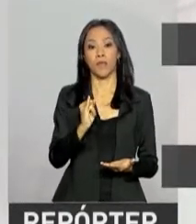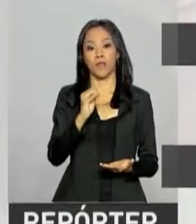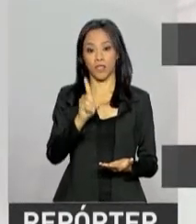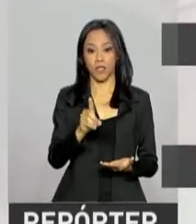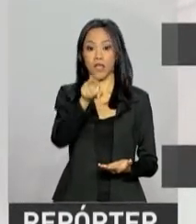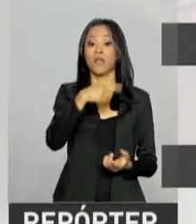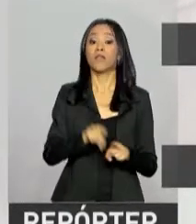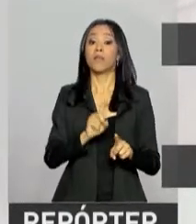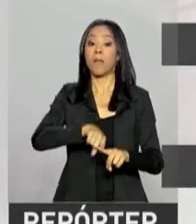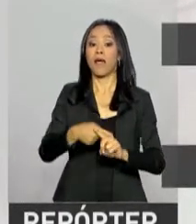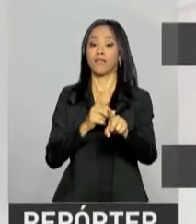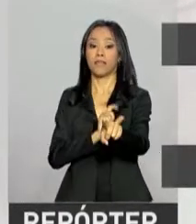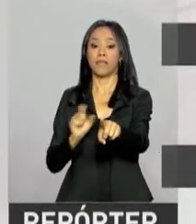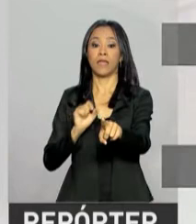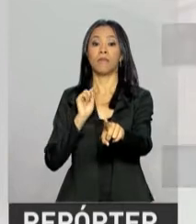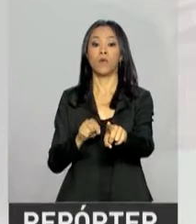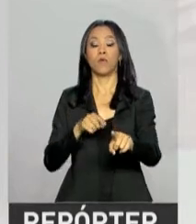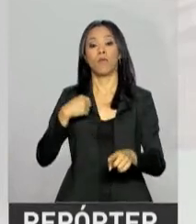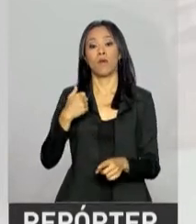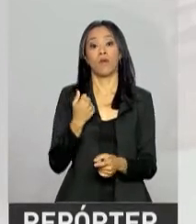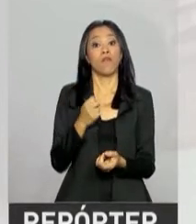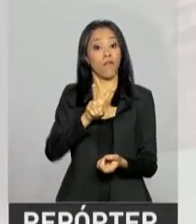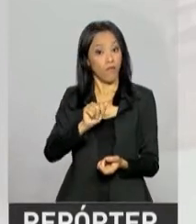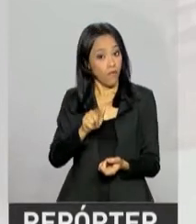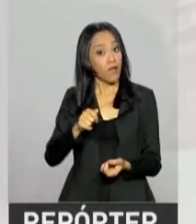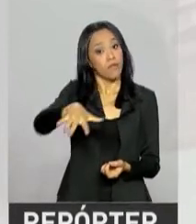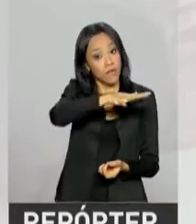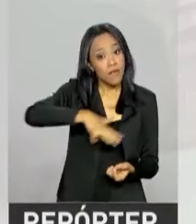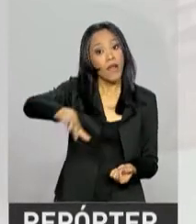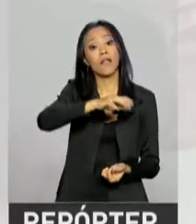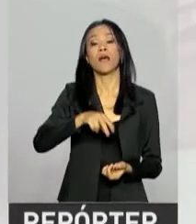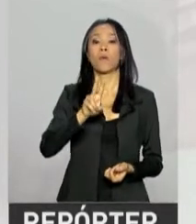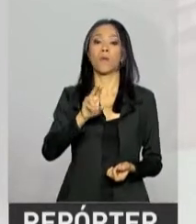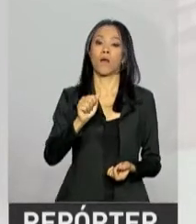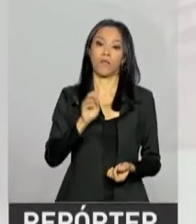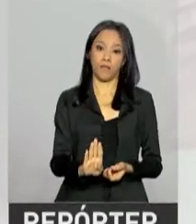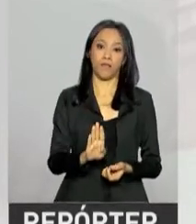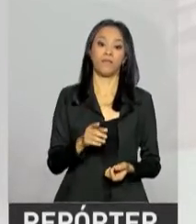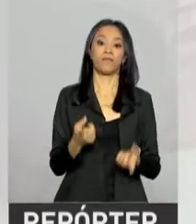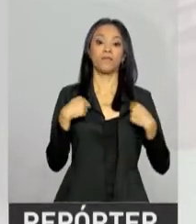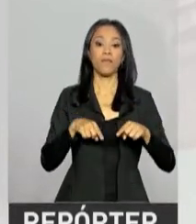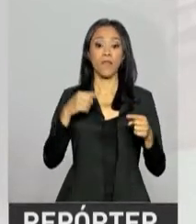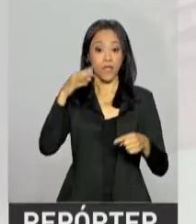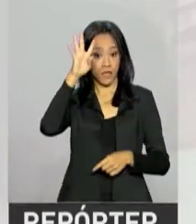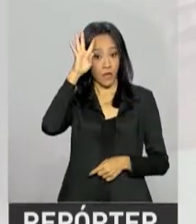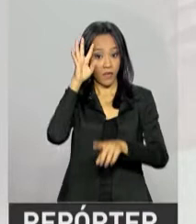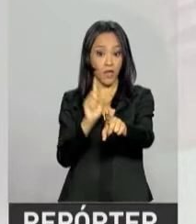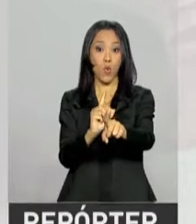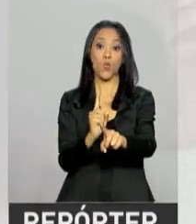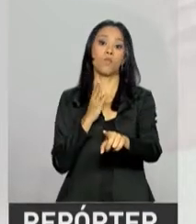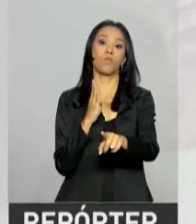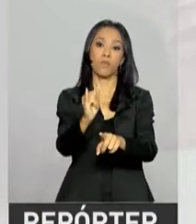para a universidade aberta do brasil ao todo foram anunciados nesta quarta feira investimentos de 1 bilhão de reais